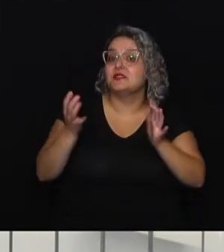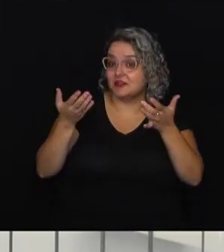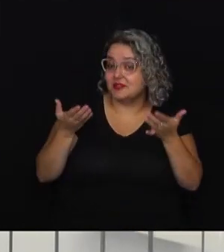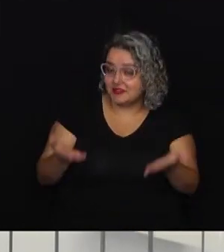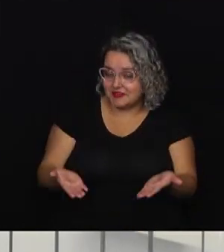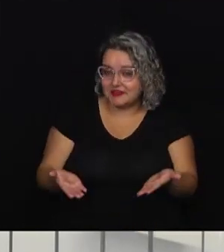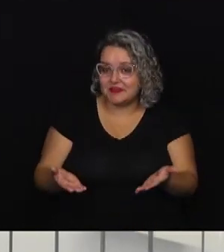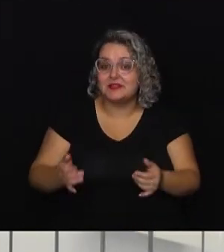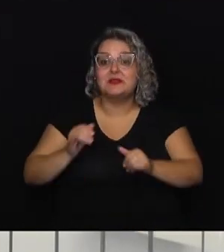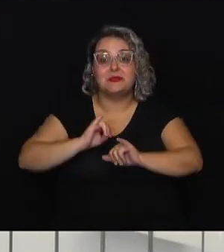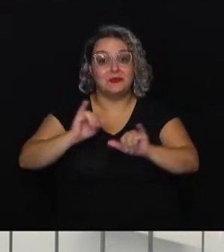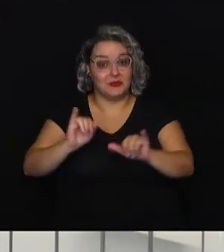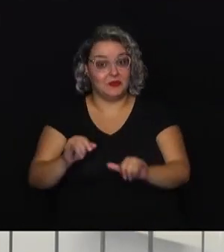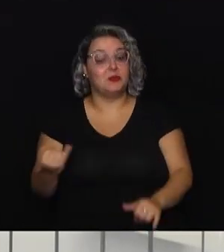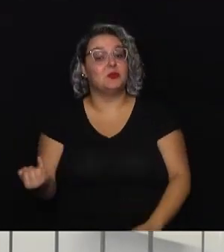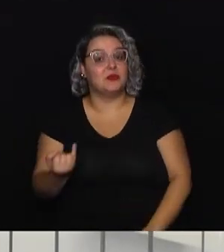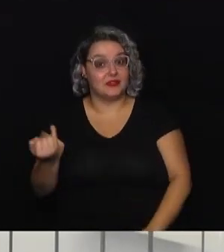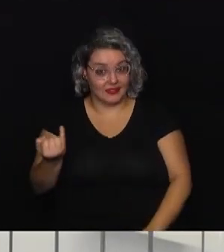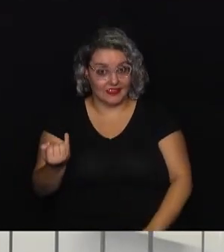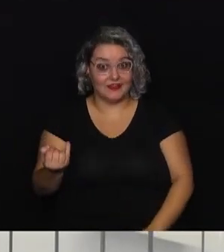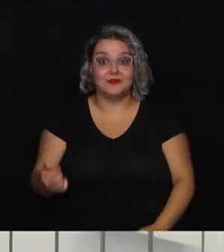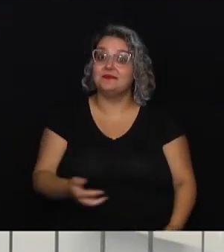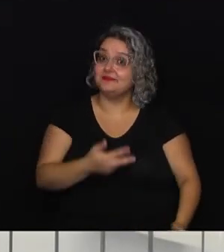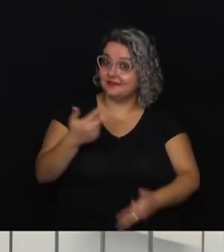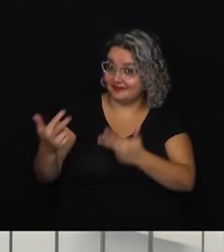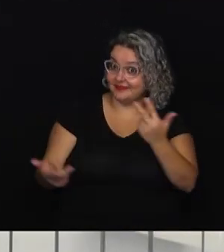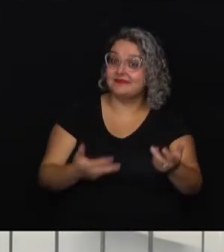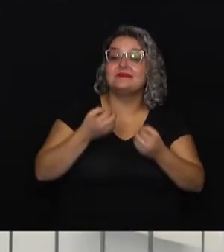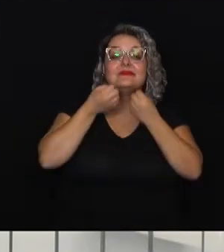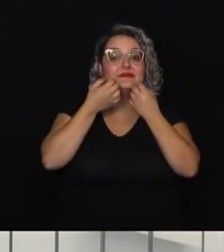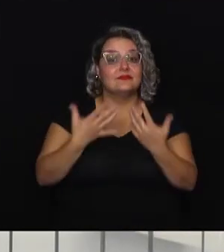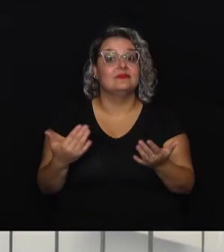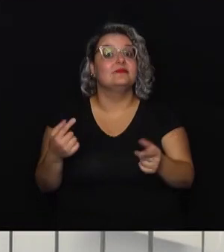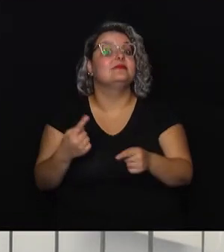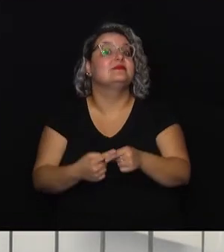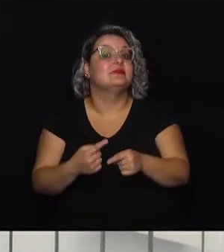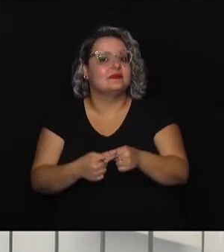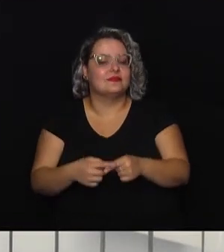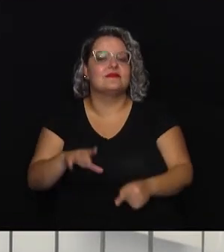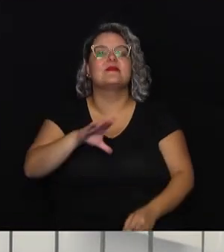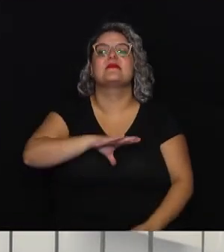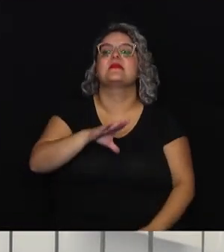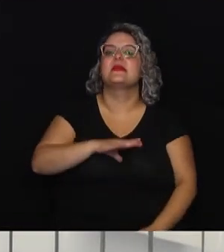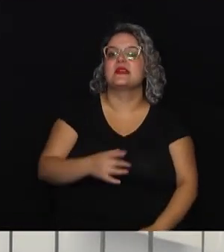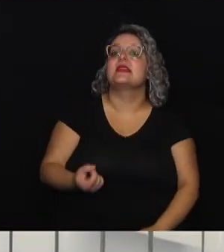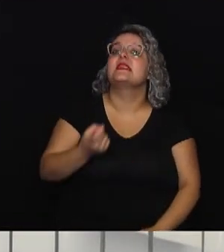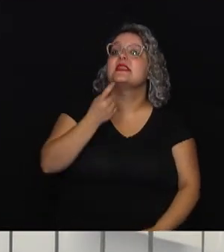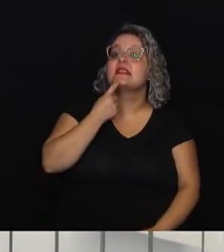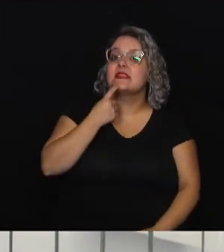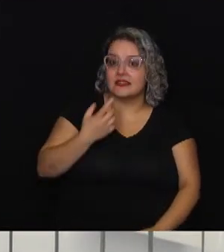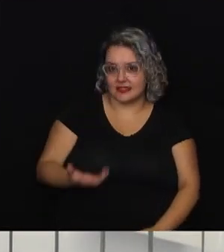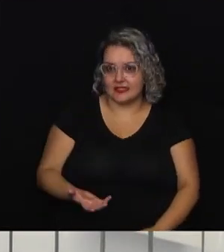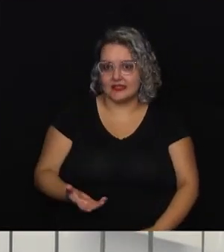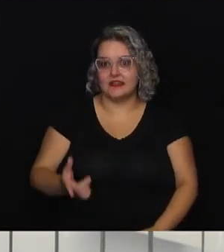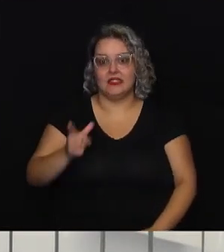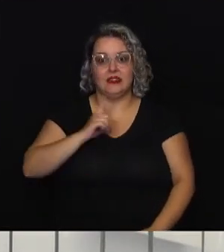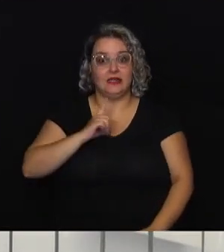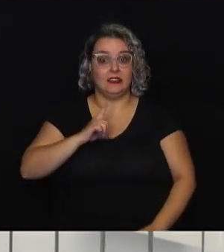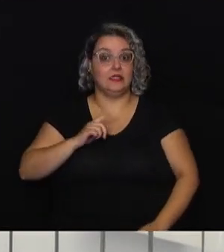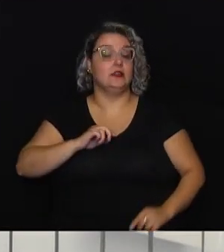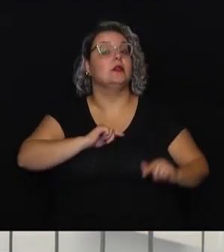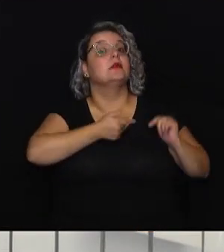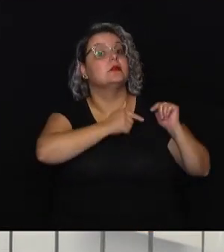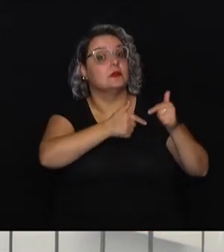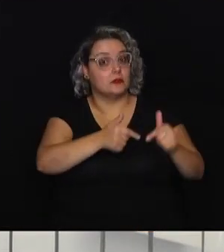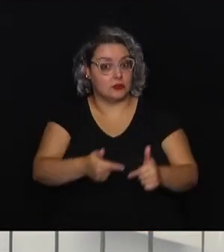uma informação muito importante, é uma notícia muito boa, até porque a cidade de Campinas, ela tem muita tradição